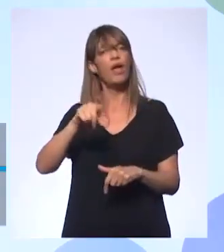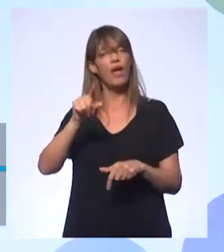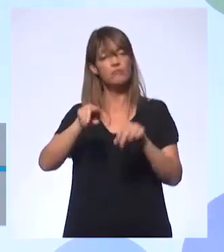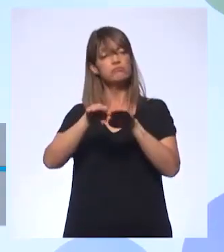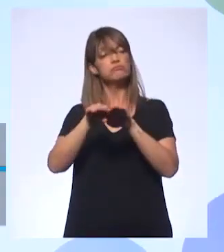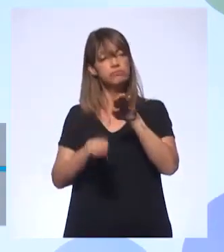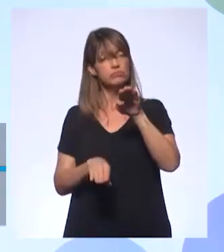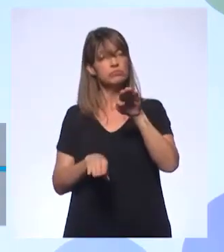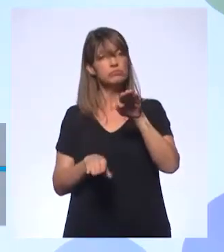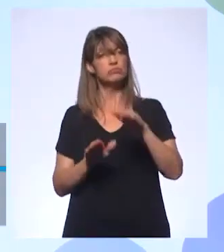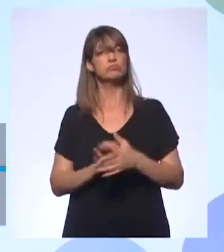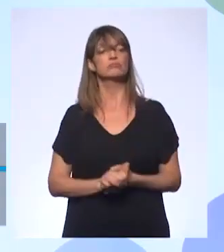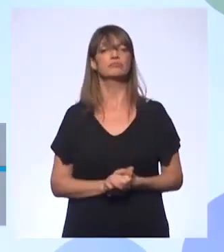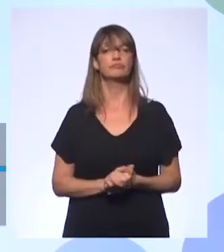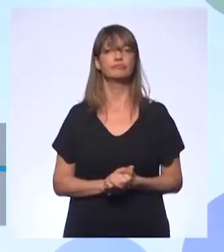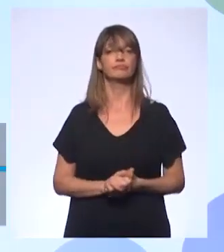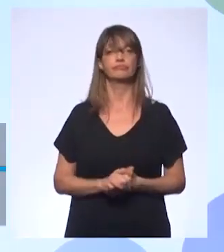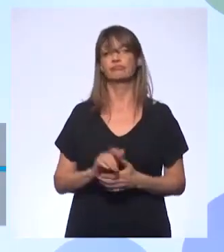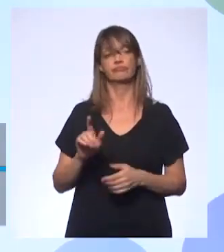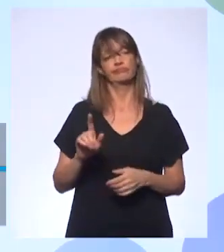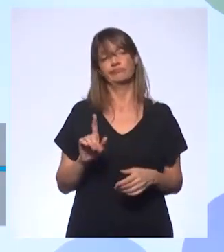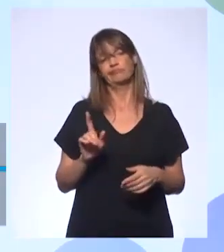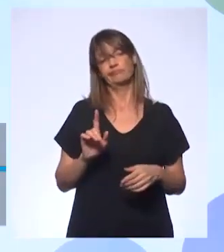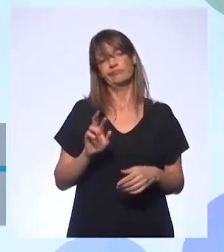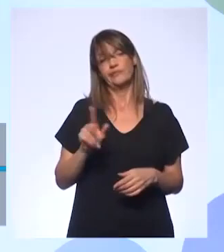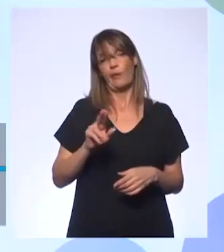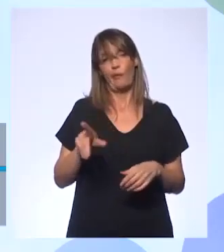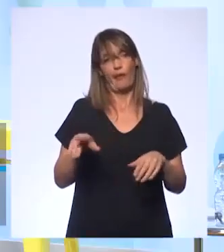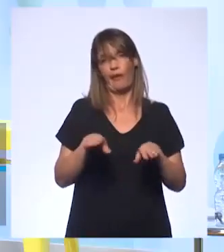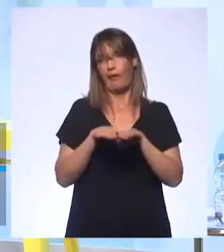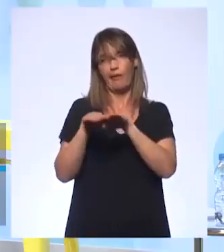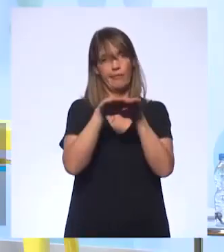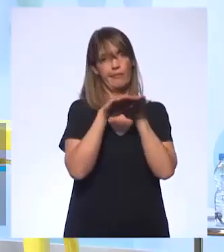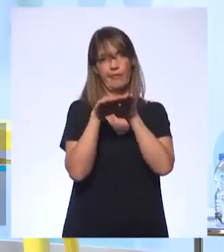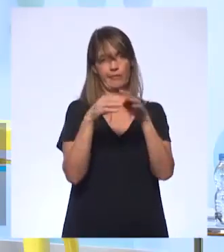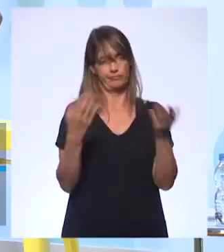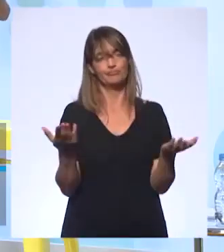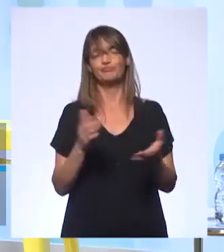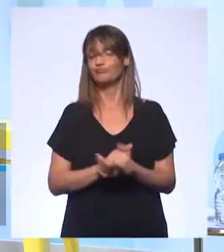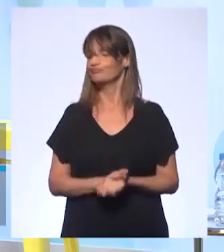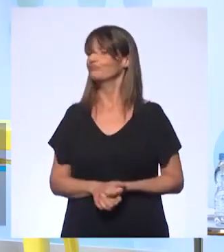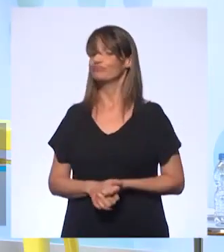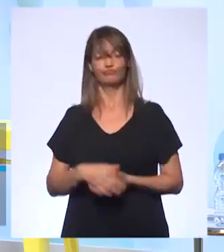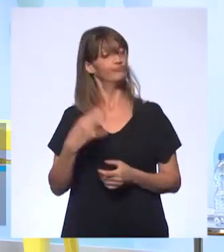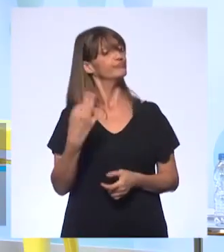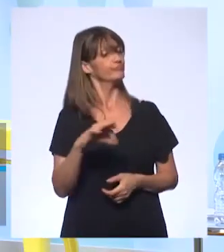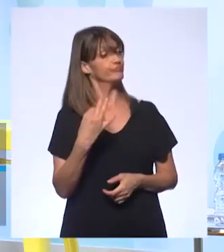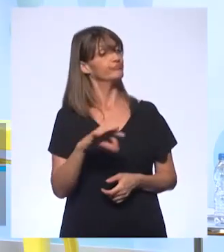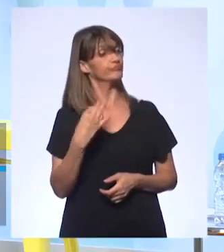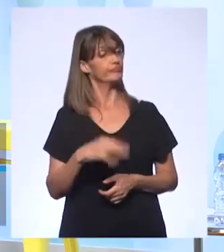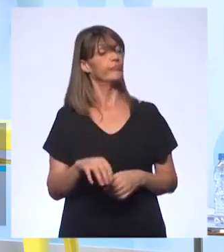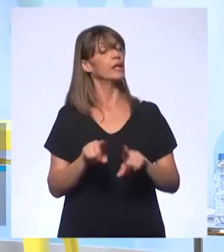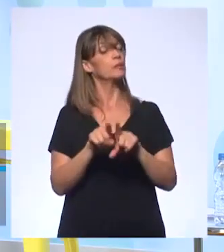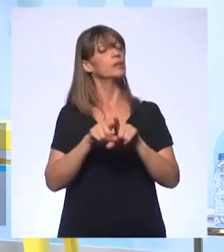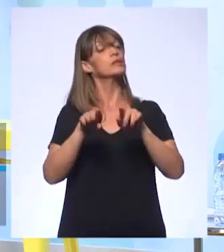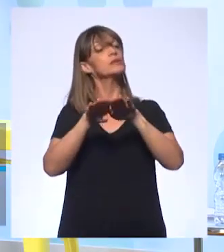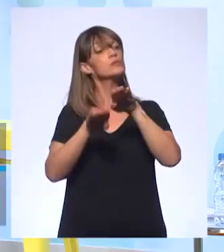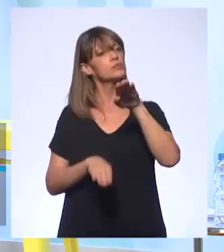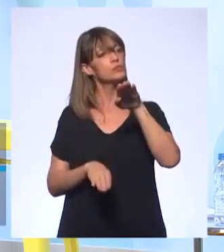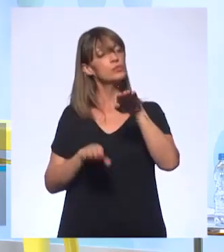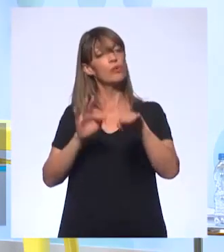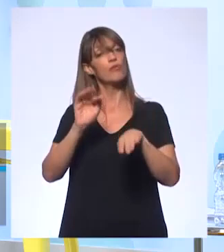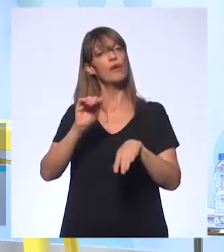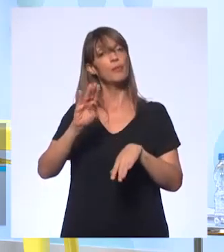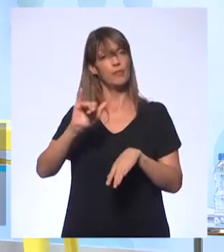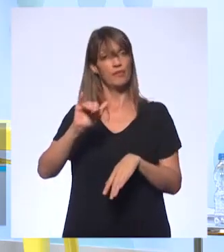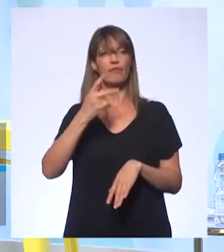a gente seja igual, nós não somos tratados como iguais. Exatamente, né? E essa questão da desigualdade, como a Fabi ilustrou